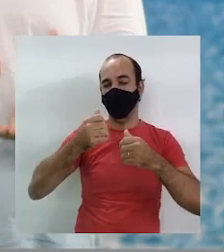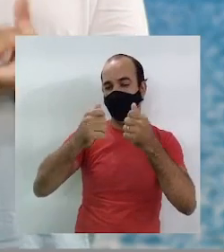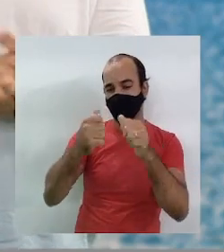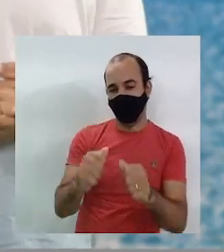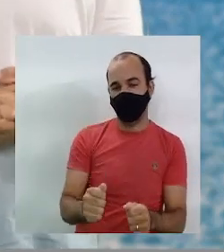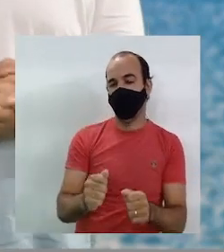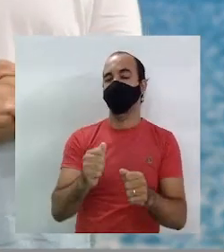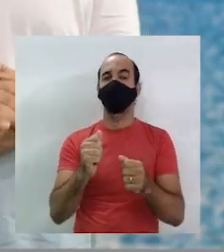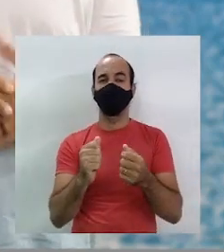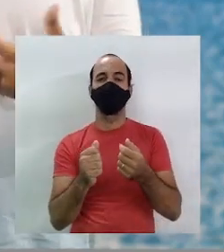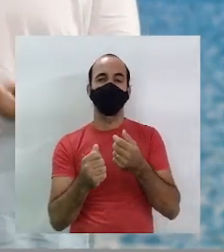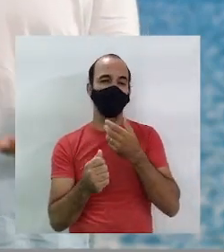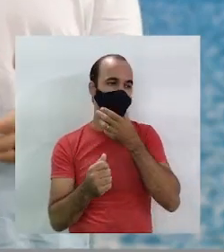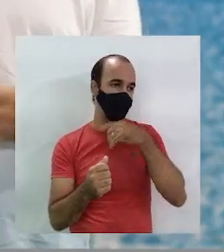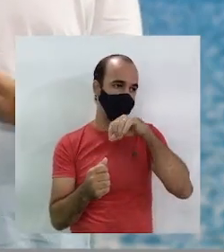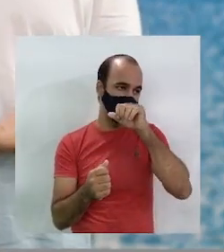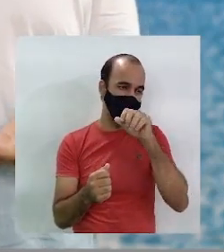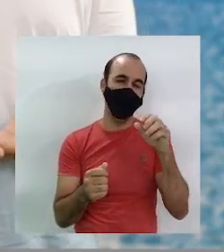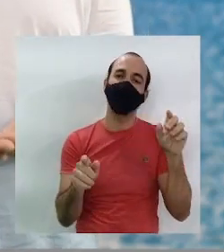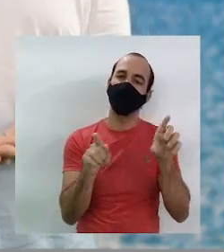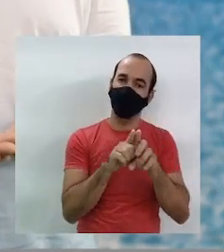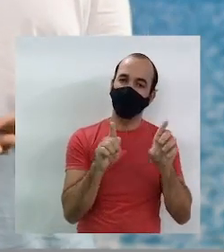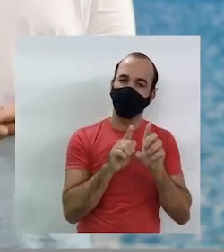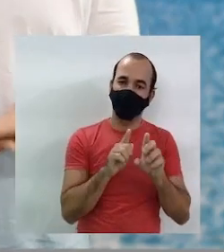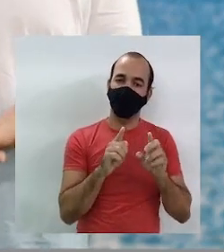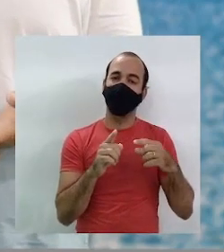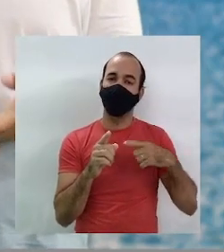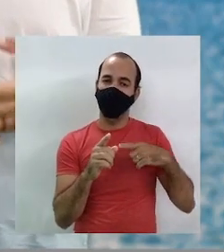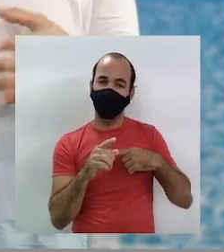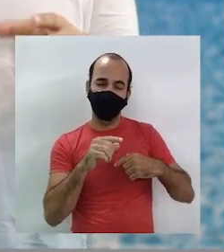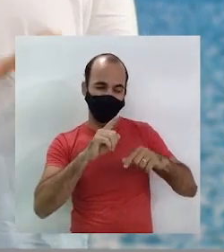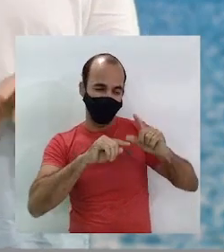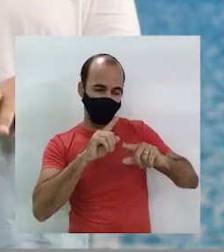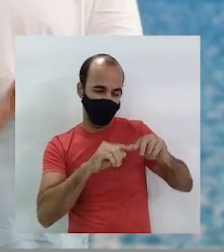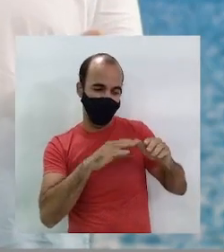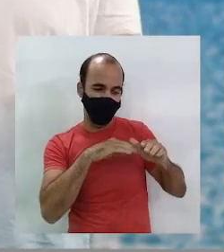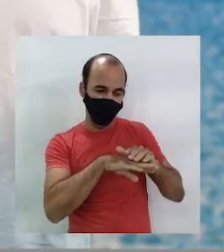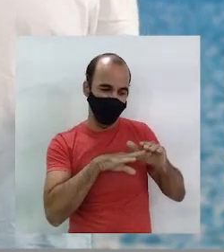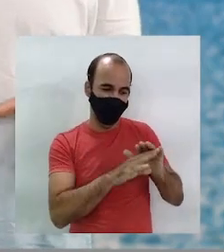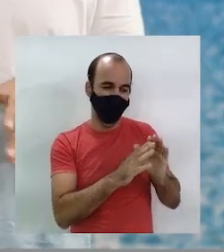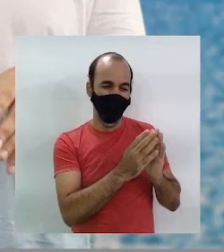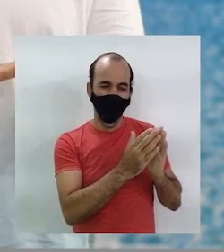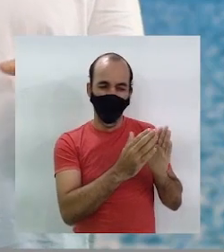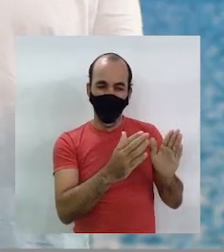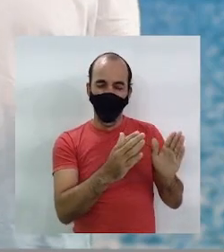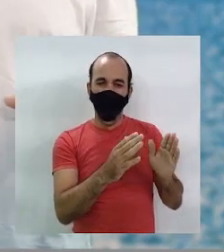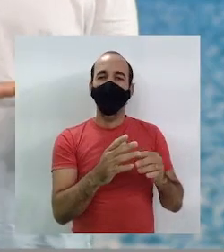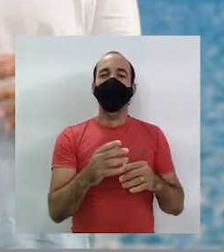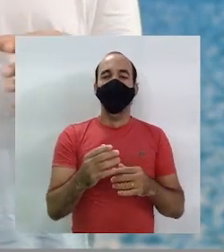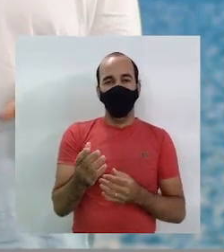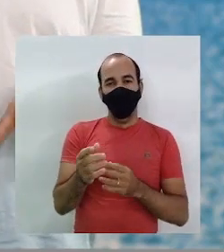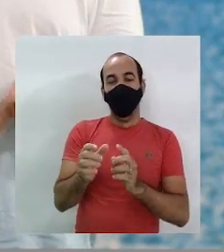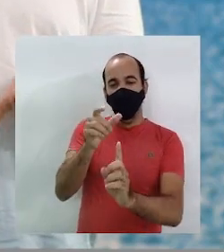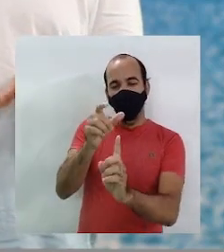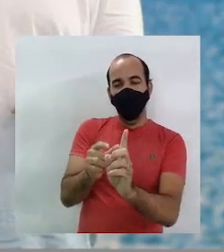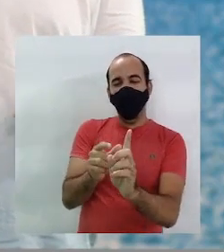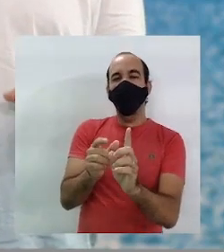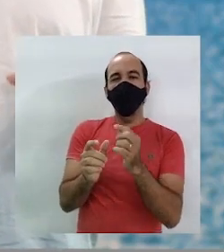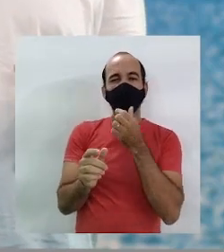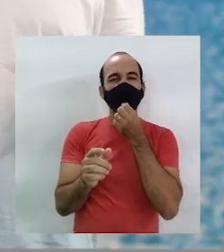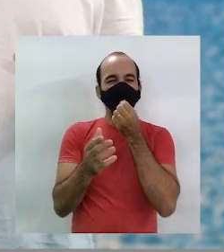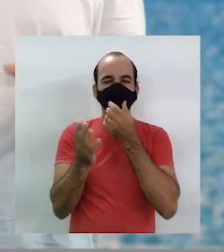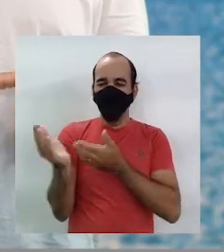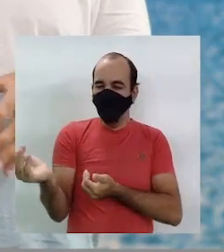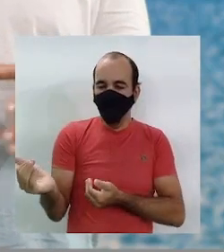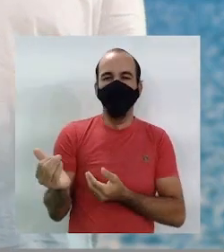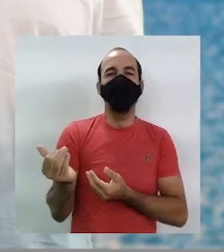dele também colecionava algumas obras de arte e ele começou, ainda jovem, a sentir